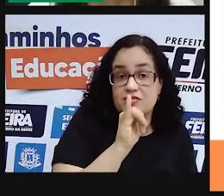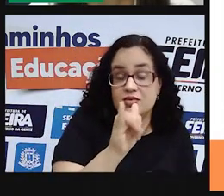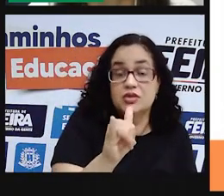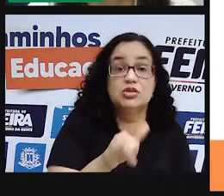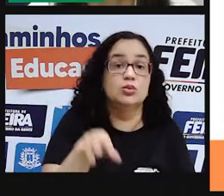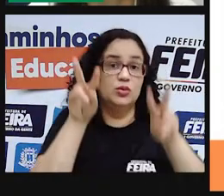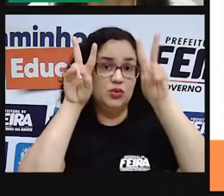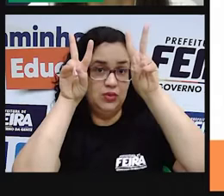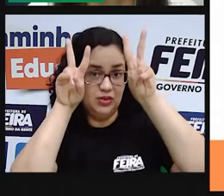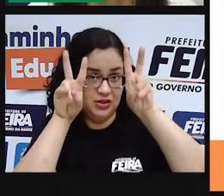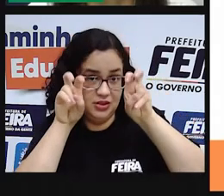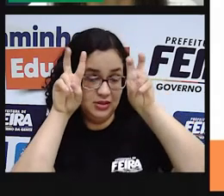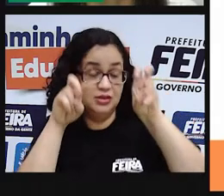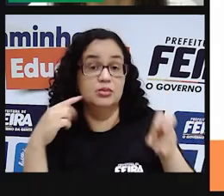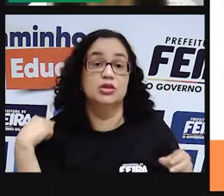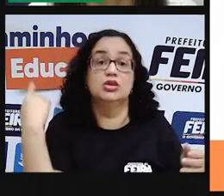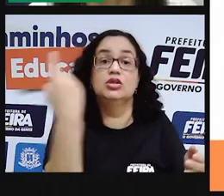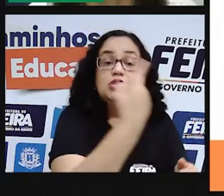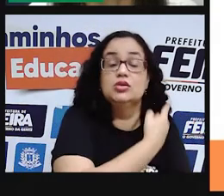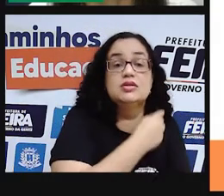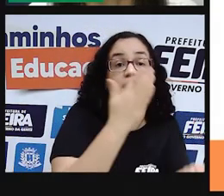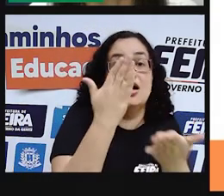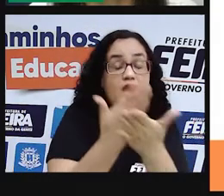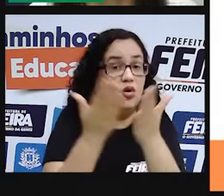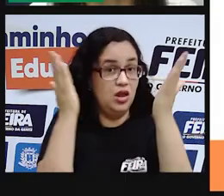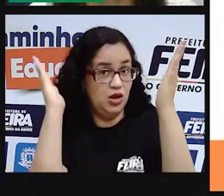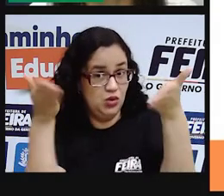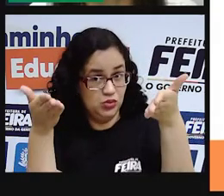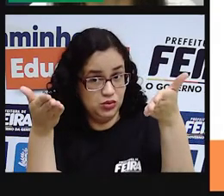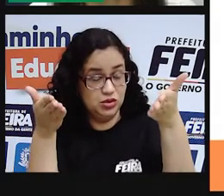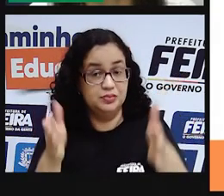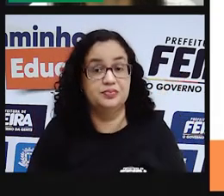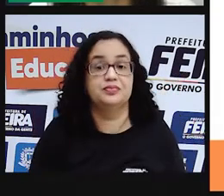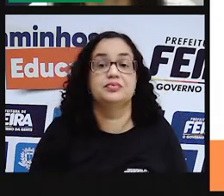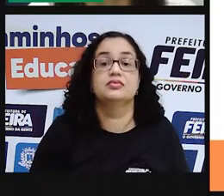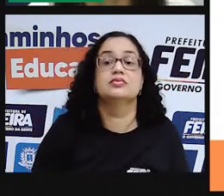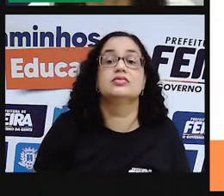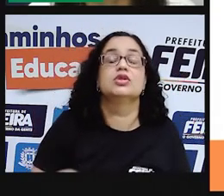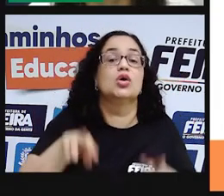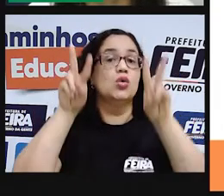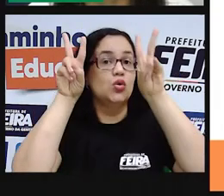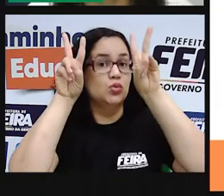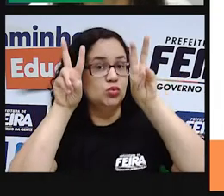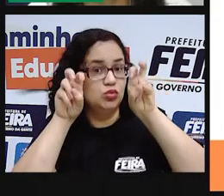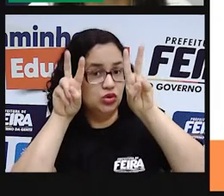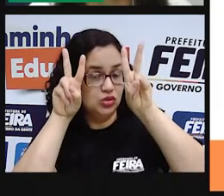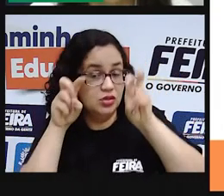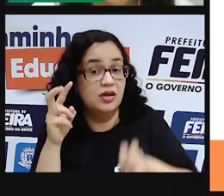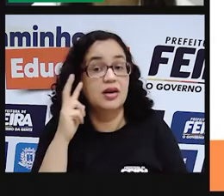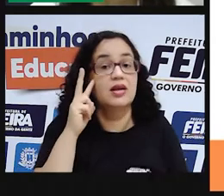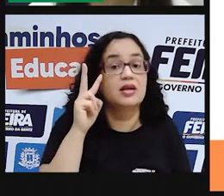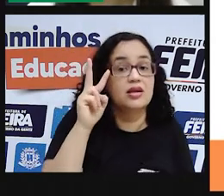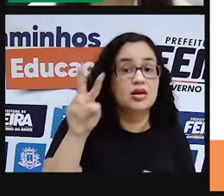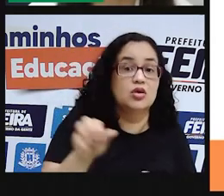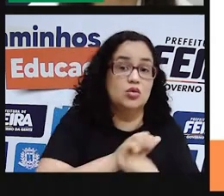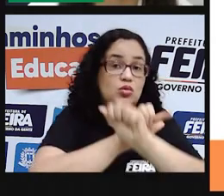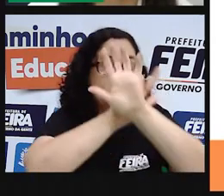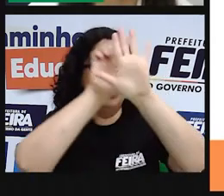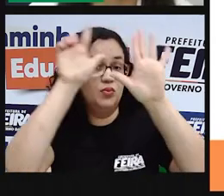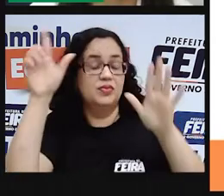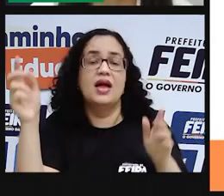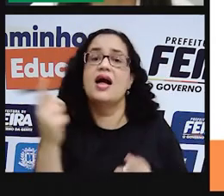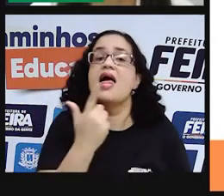o tema de nossa aula hoje. Esse panfleto tem como título aí, ó, tá bem em destaque, né? Com